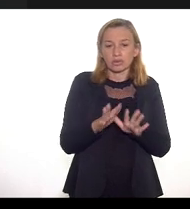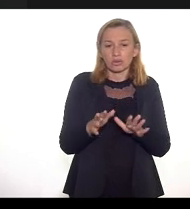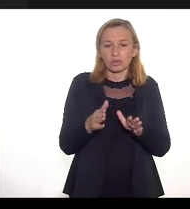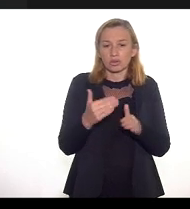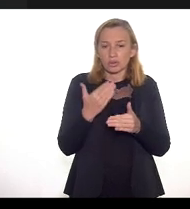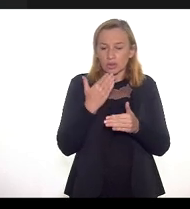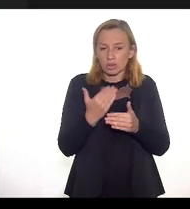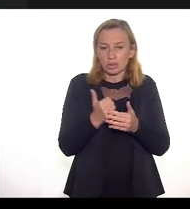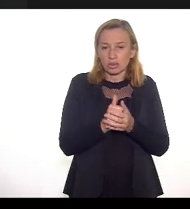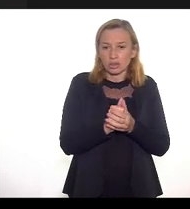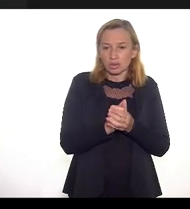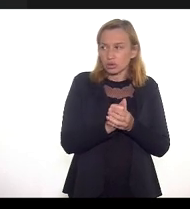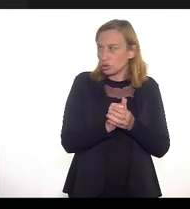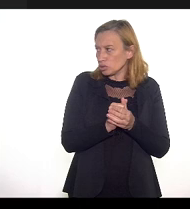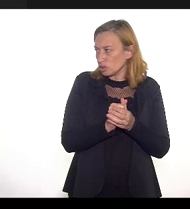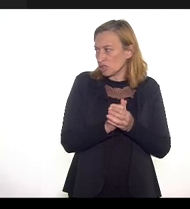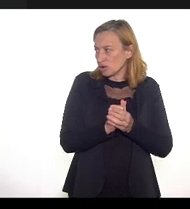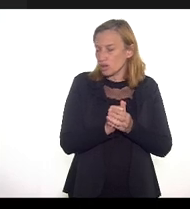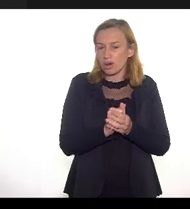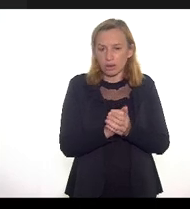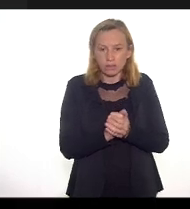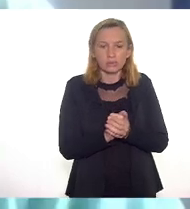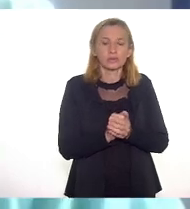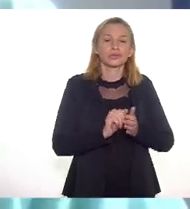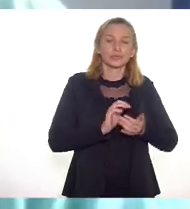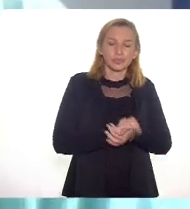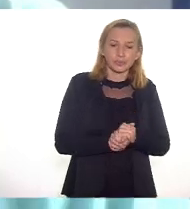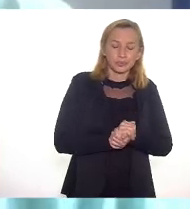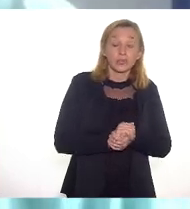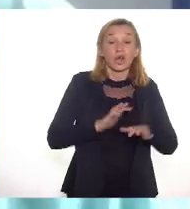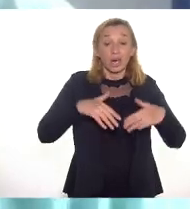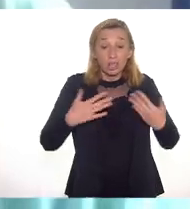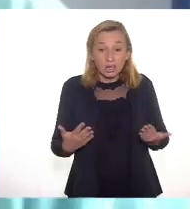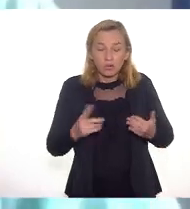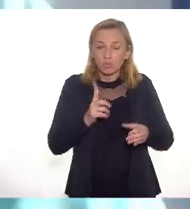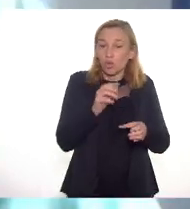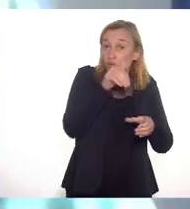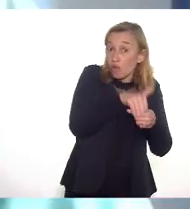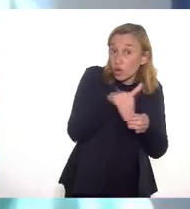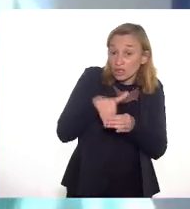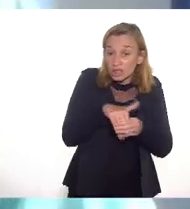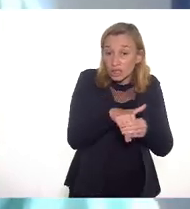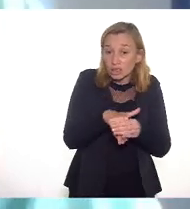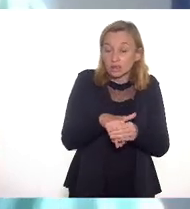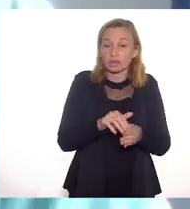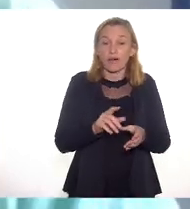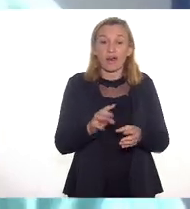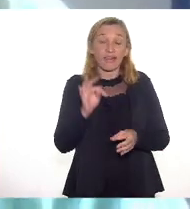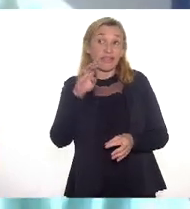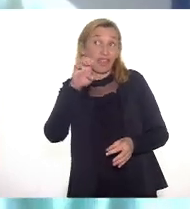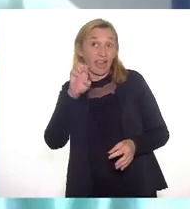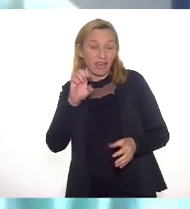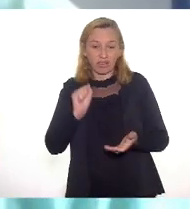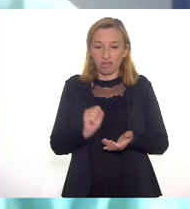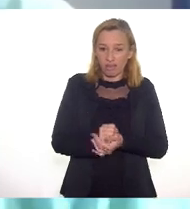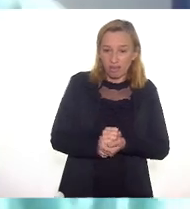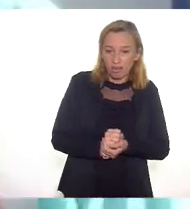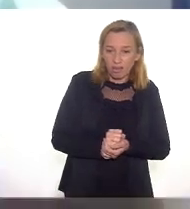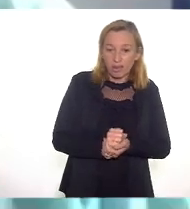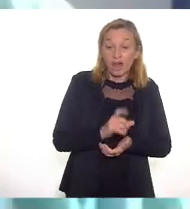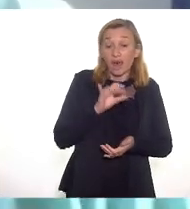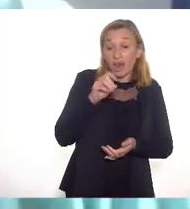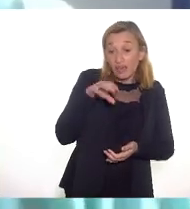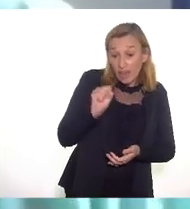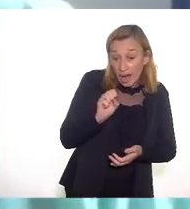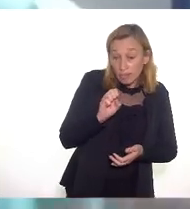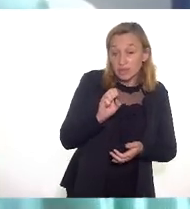favor. Então, retomando, não estamos votando a tese da cannabis medicinal, que,